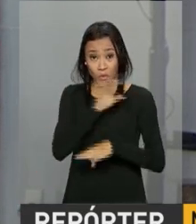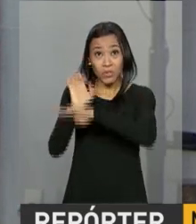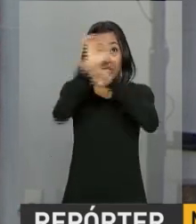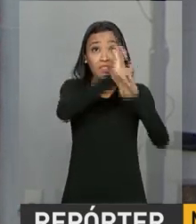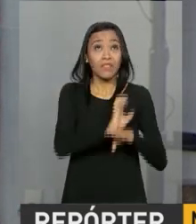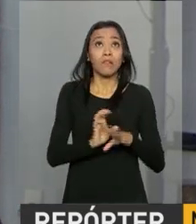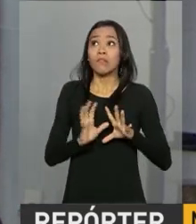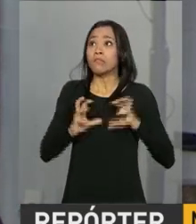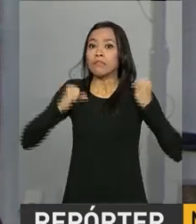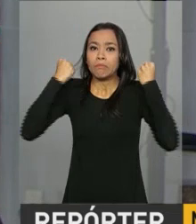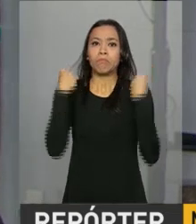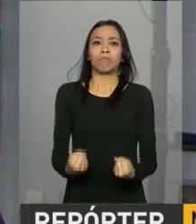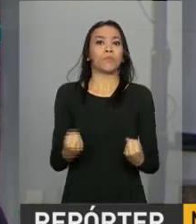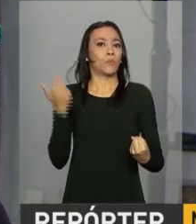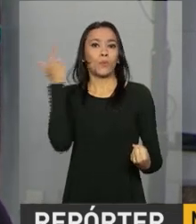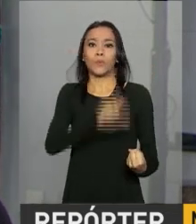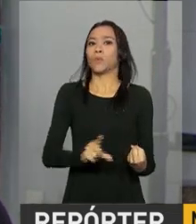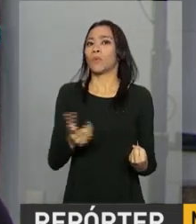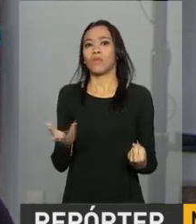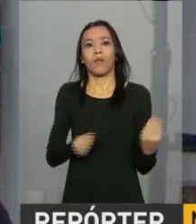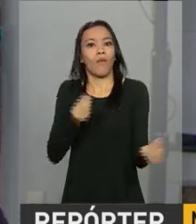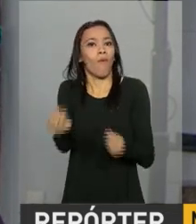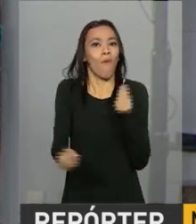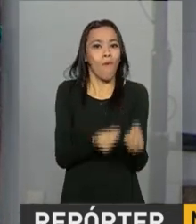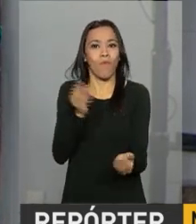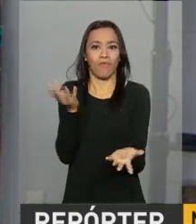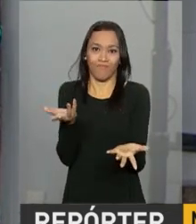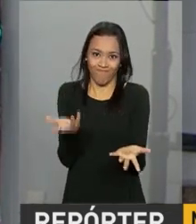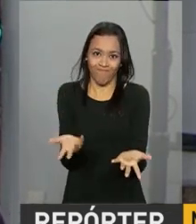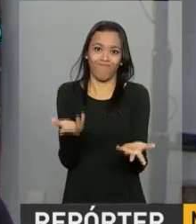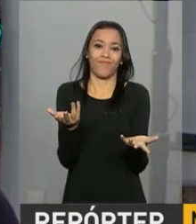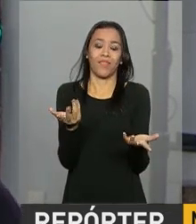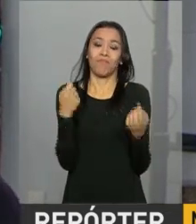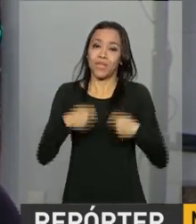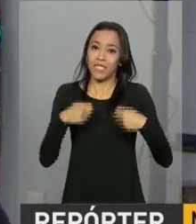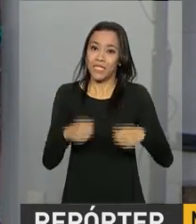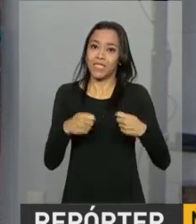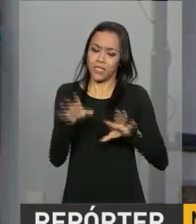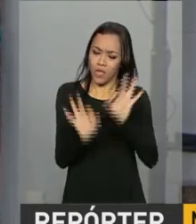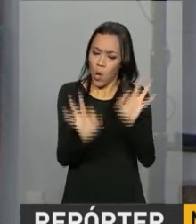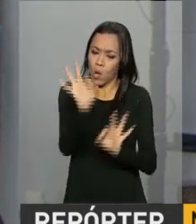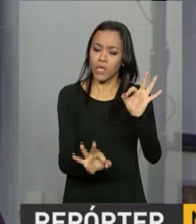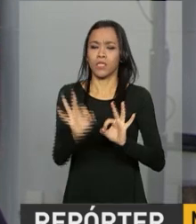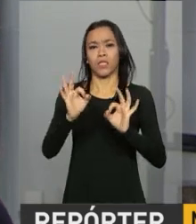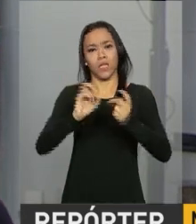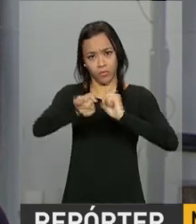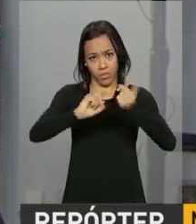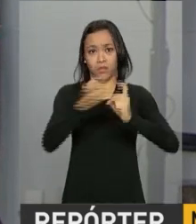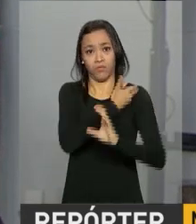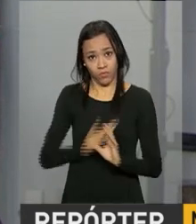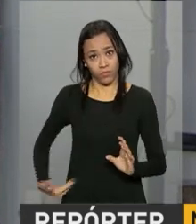tamanho não comporta a sociedade brasileira não comporta mais o tamanho do nosso Estado ele tem que ser redimensionado né